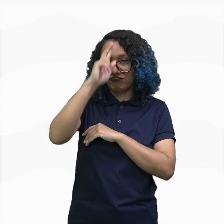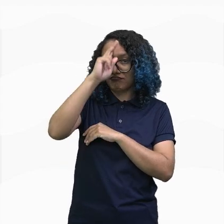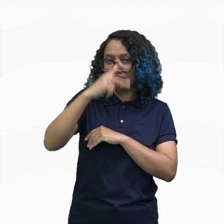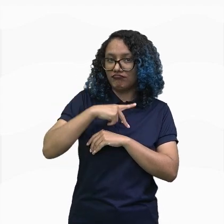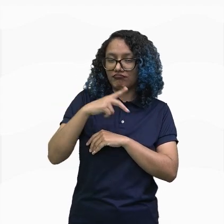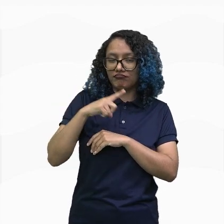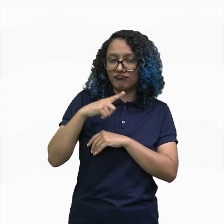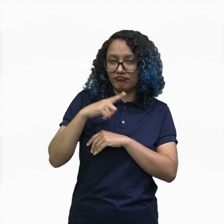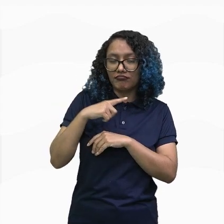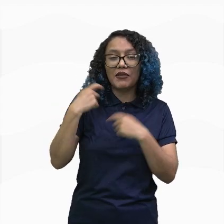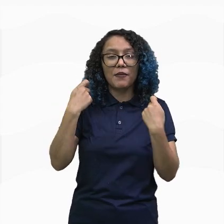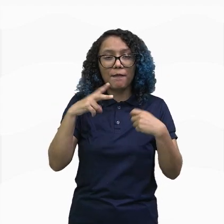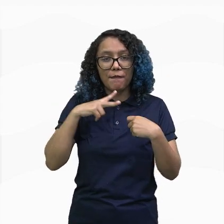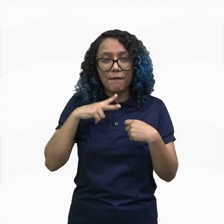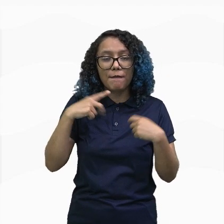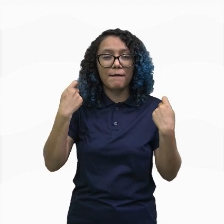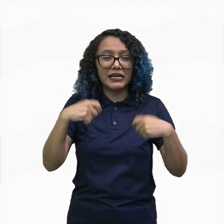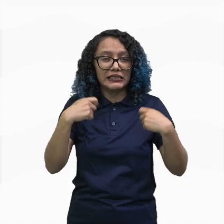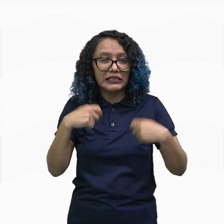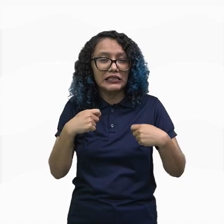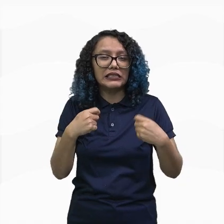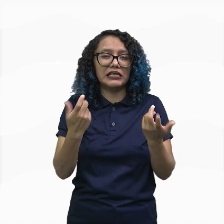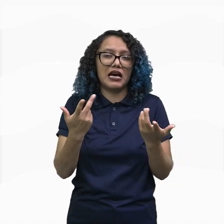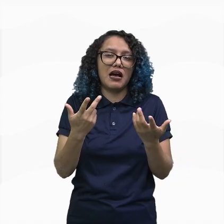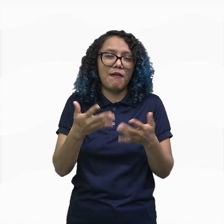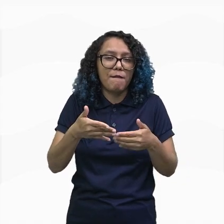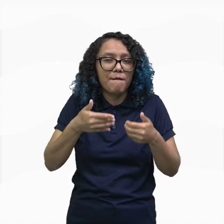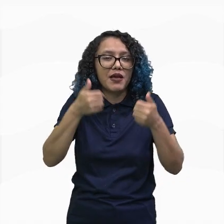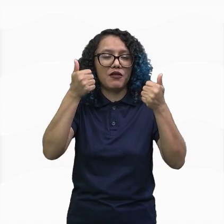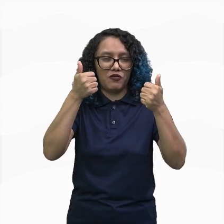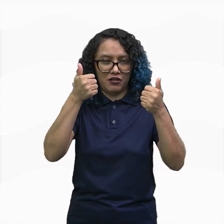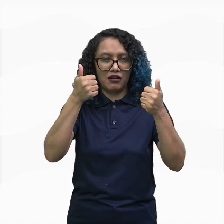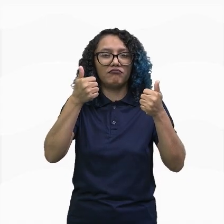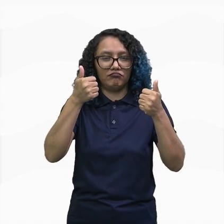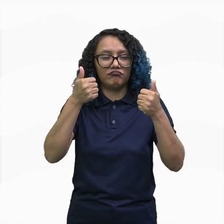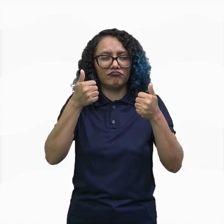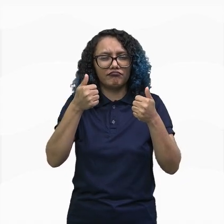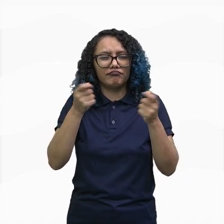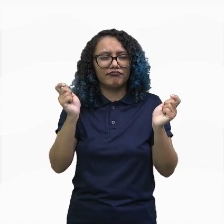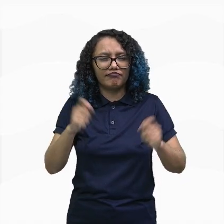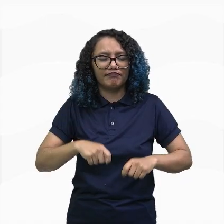que melhorar, né, que melhorar sempre é possível.